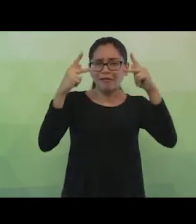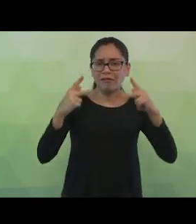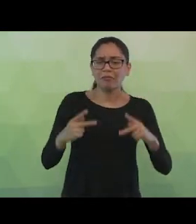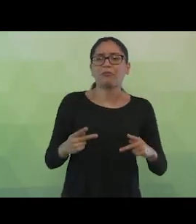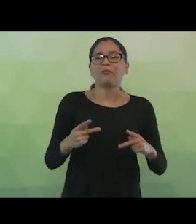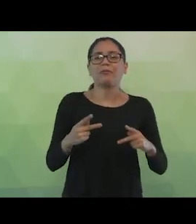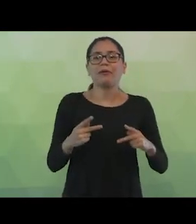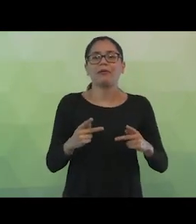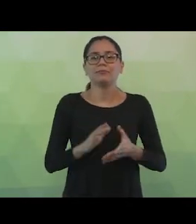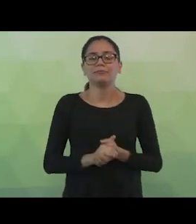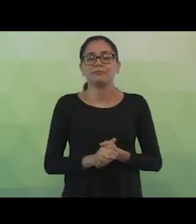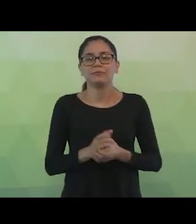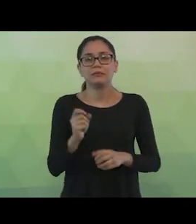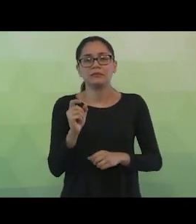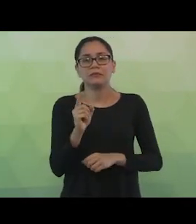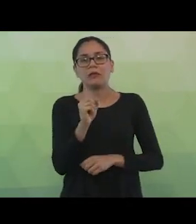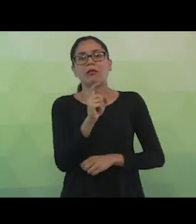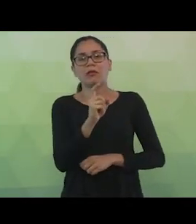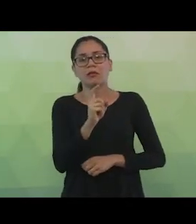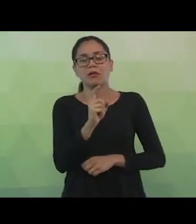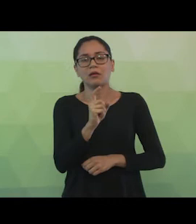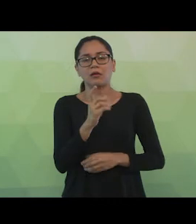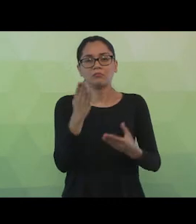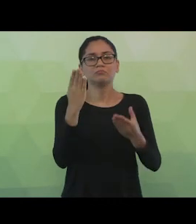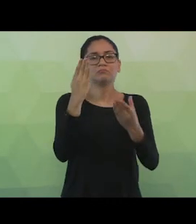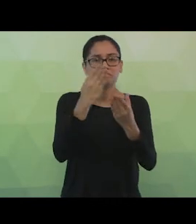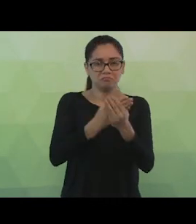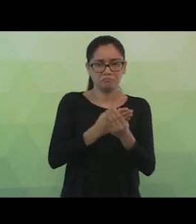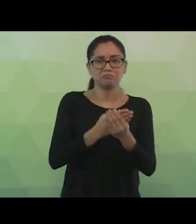isso, clicamos em Arquivo,